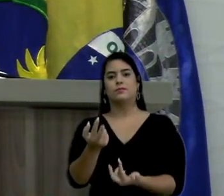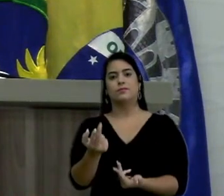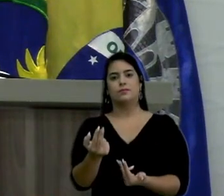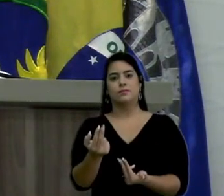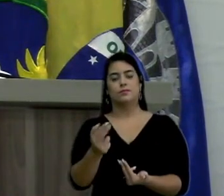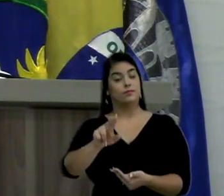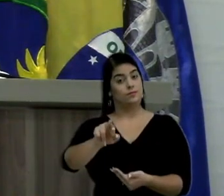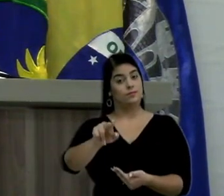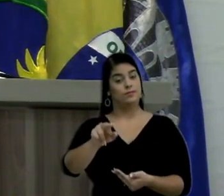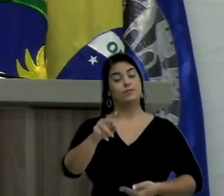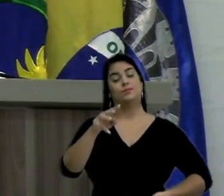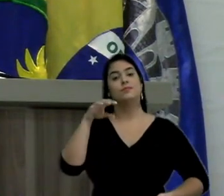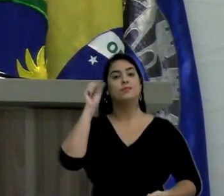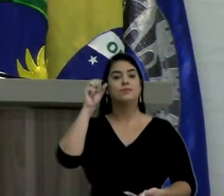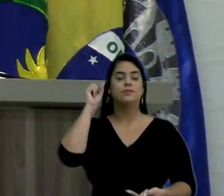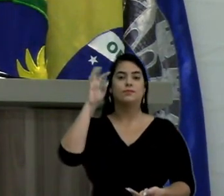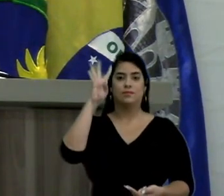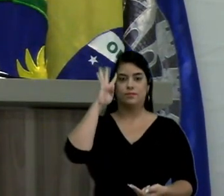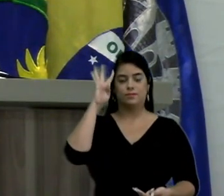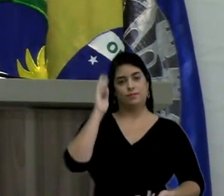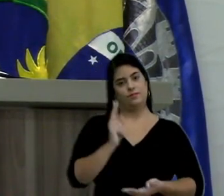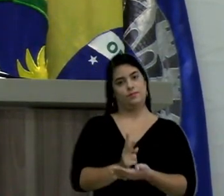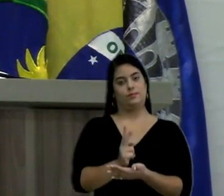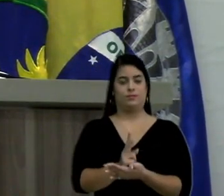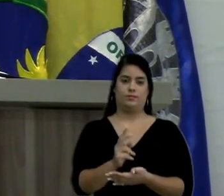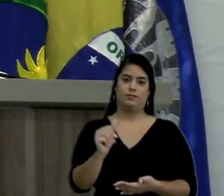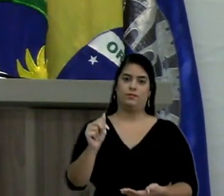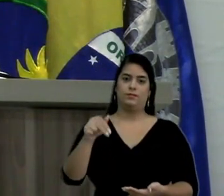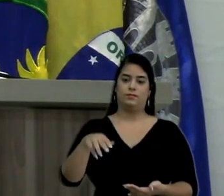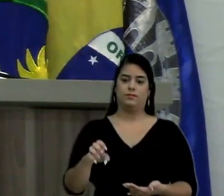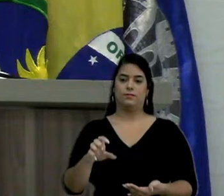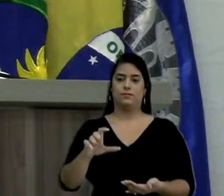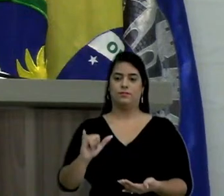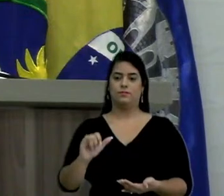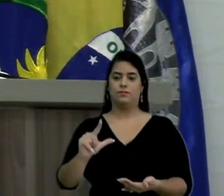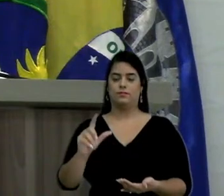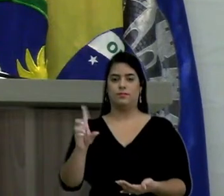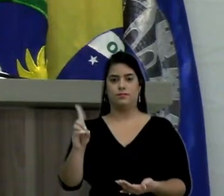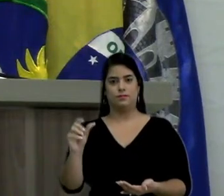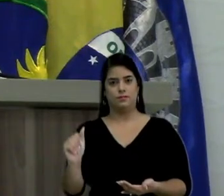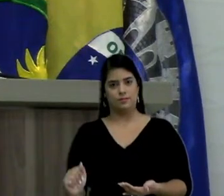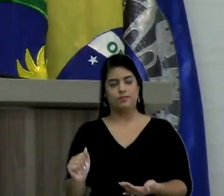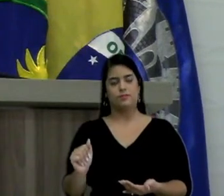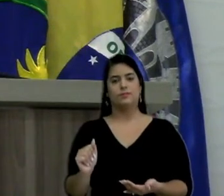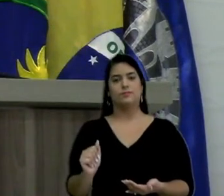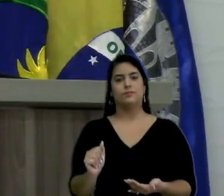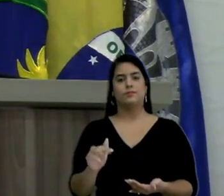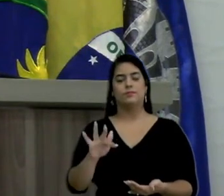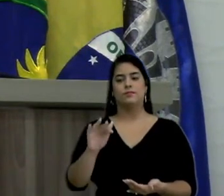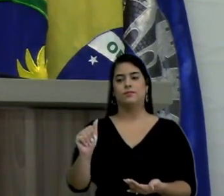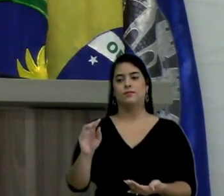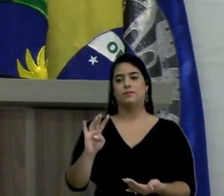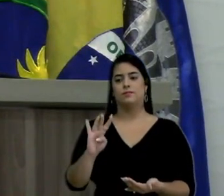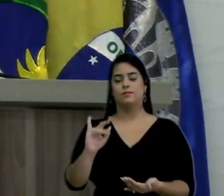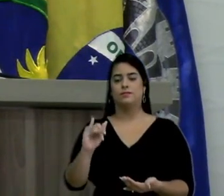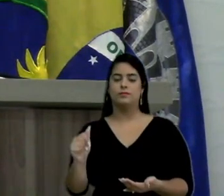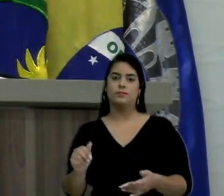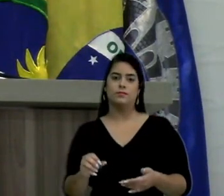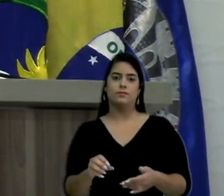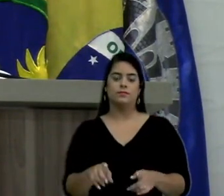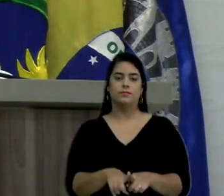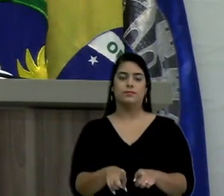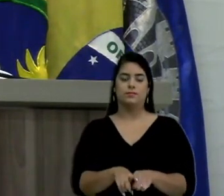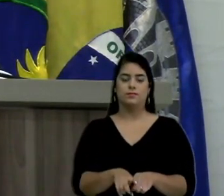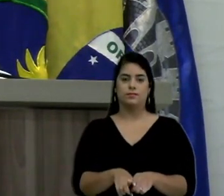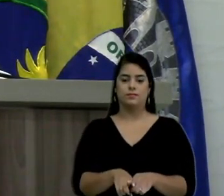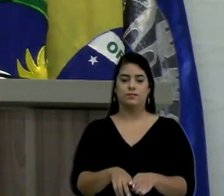quarta-feira Bom dia Don neilda a Sandra e Laura e Fábio do sítio Armazém a Bruno diretor do hospital